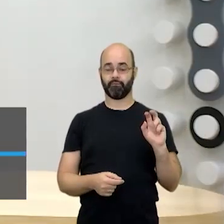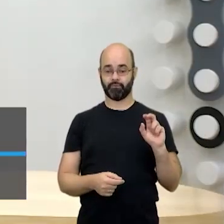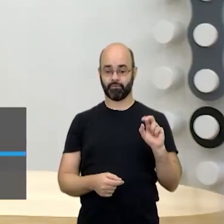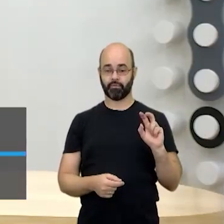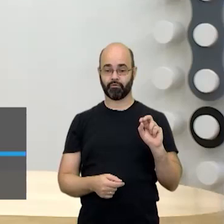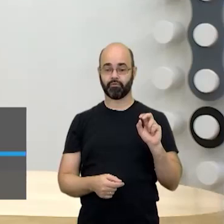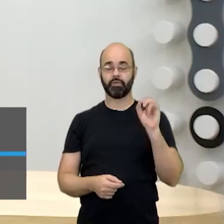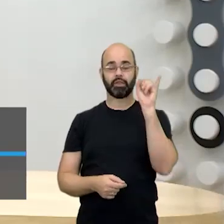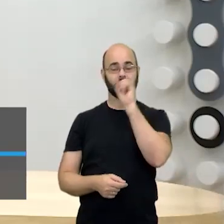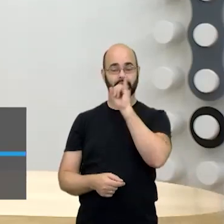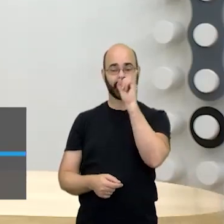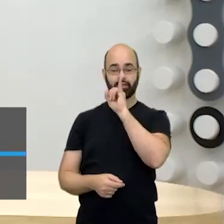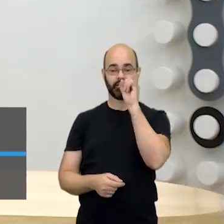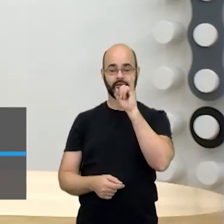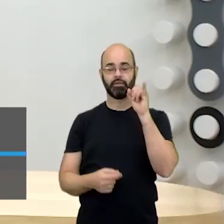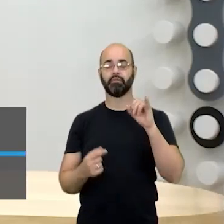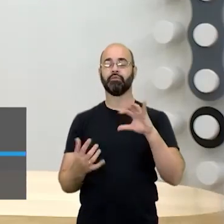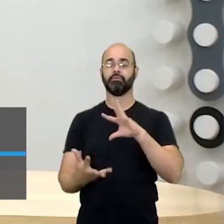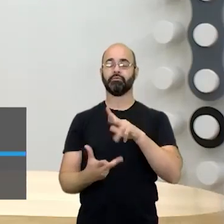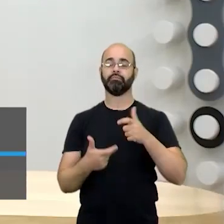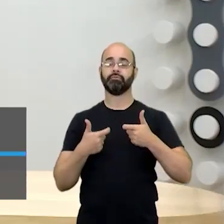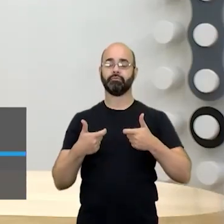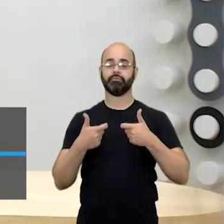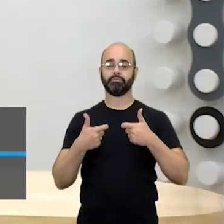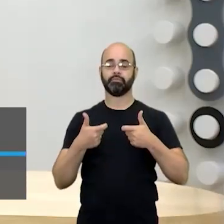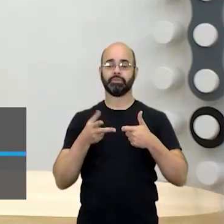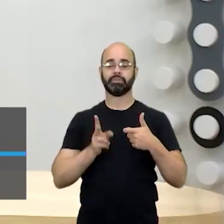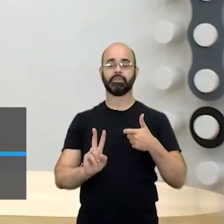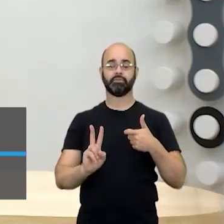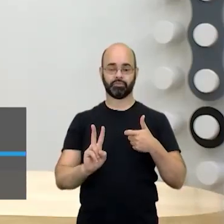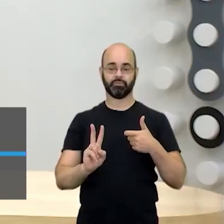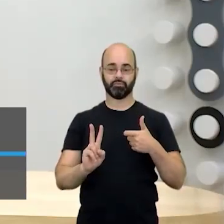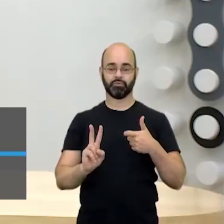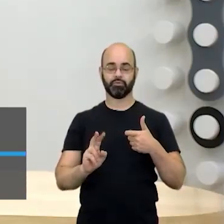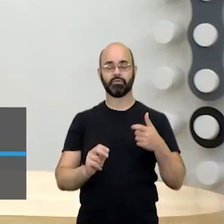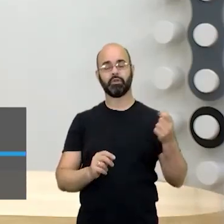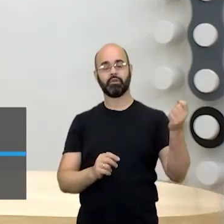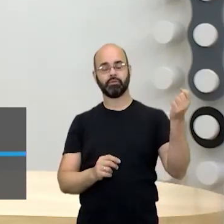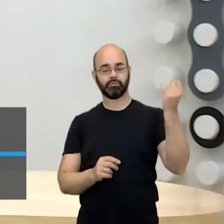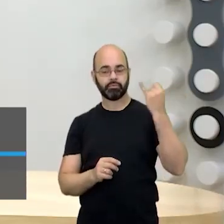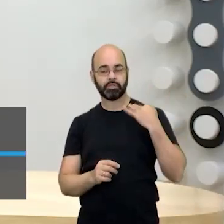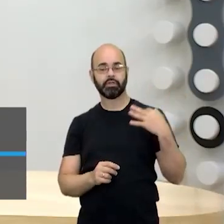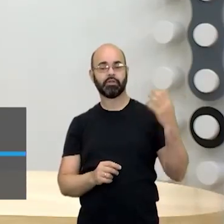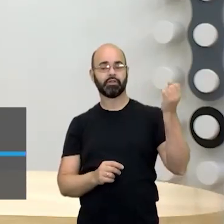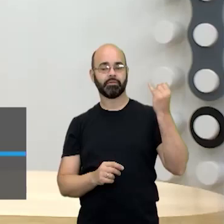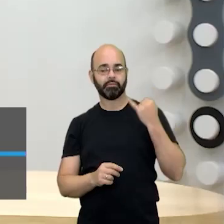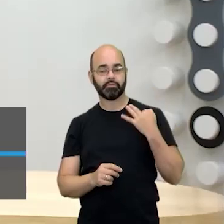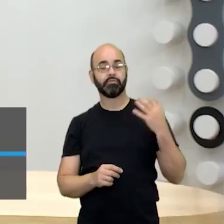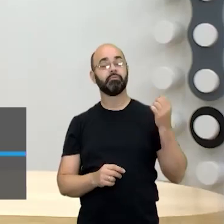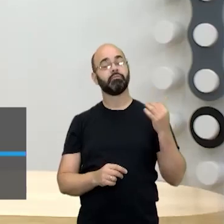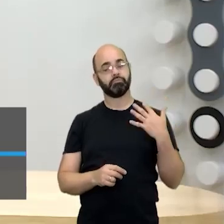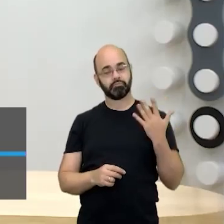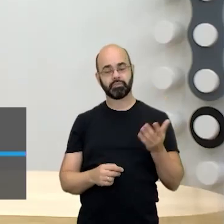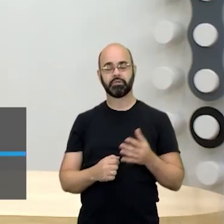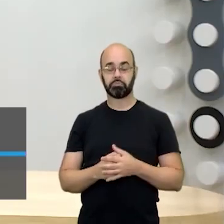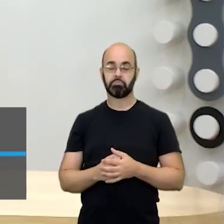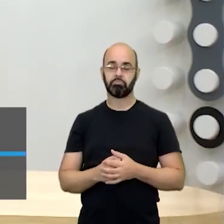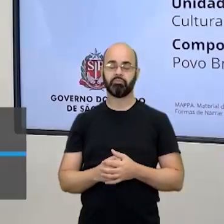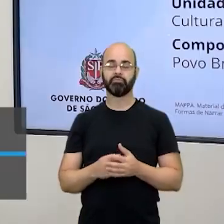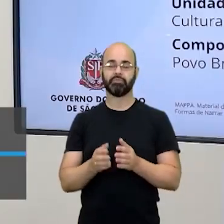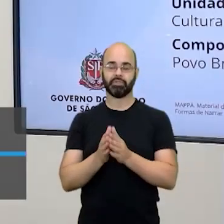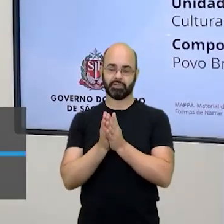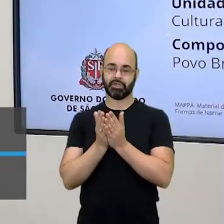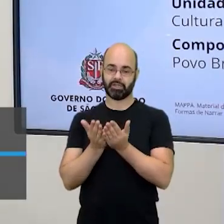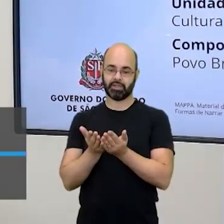Ele participou da Segunda Guerra Mundial. Então ele contava as histórias da Segunda Guerra Mundial. E muitas histórias aí a gente vê em livros aí, né? E olha que